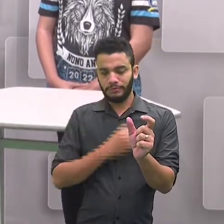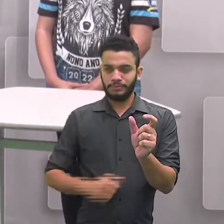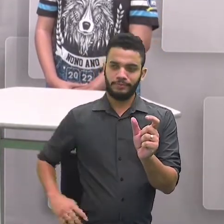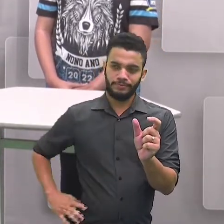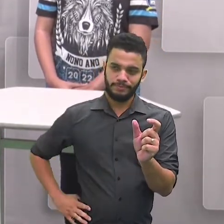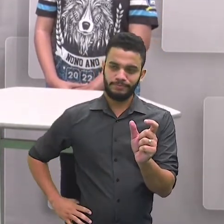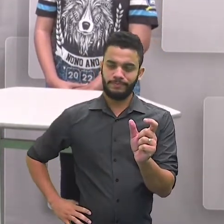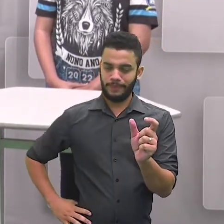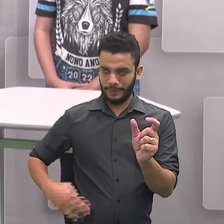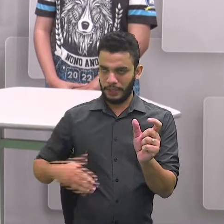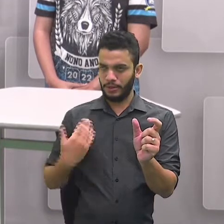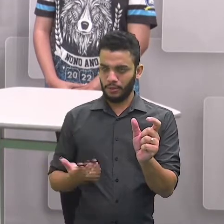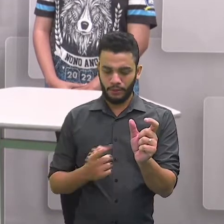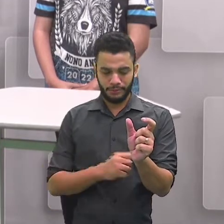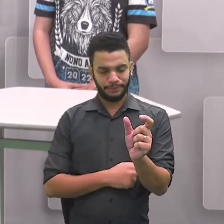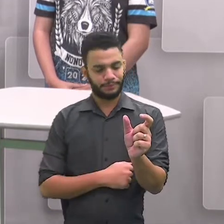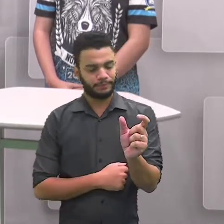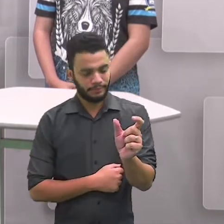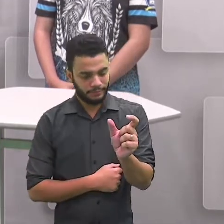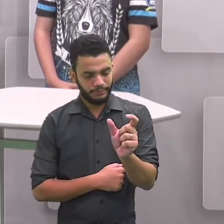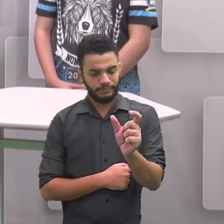E aí?